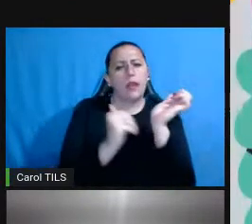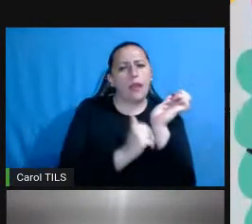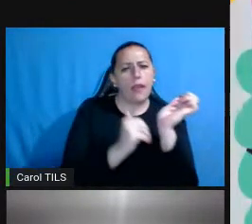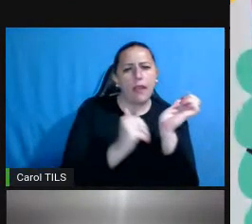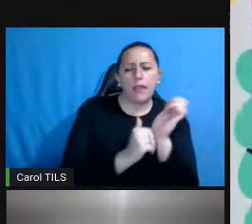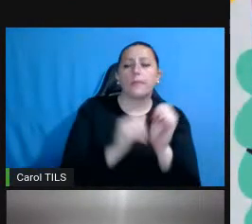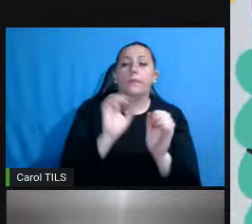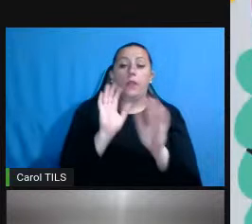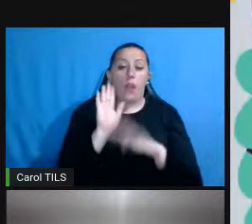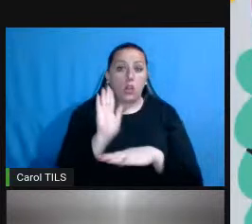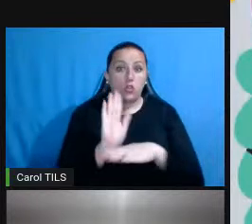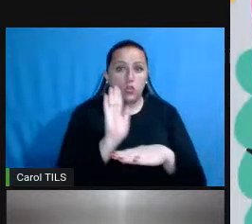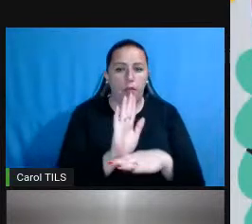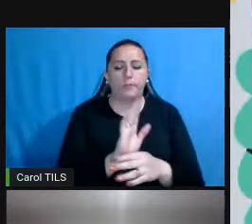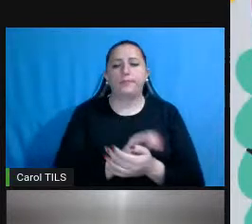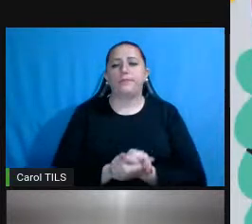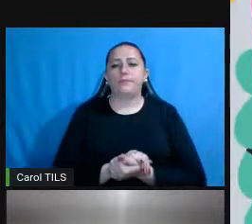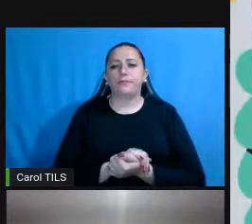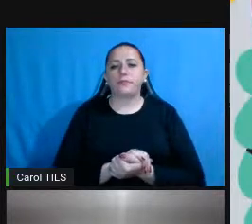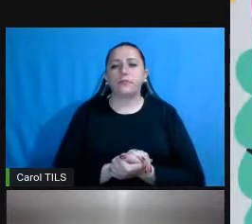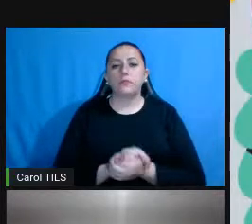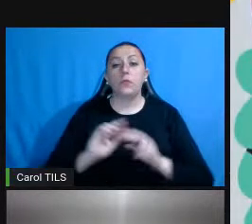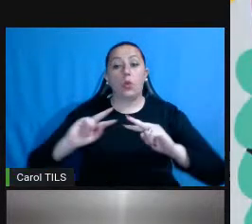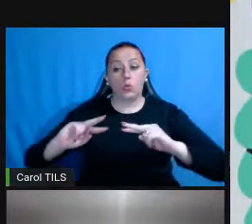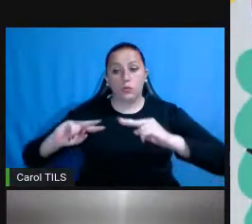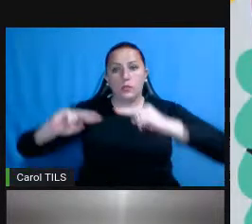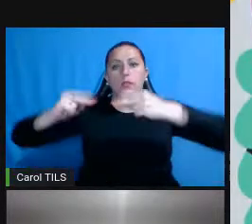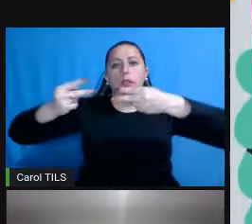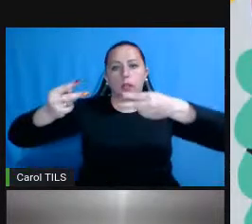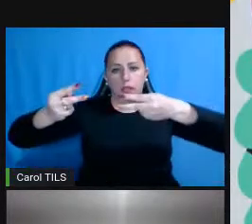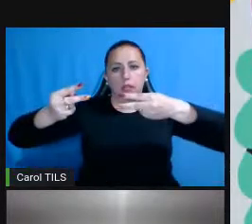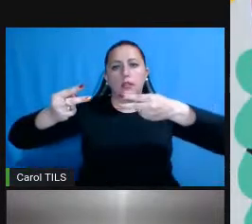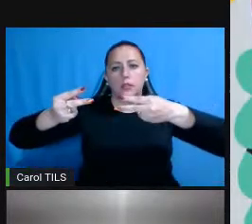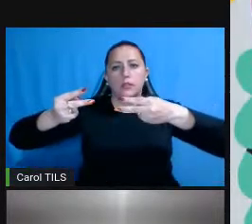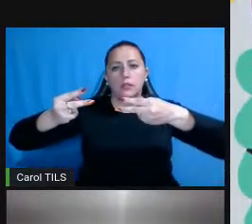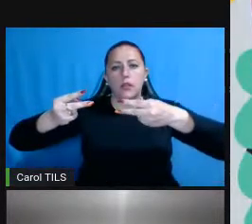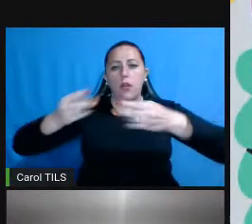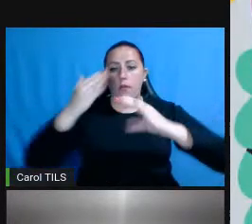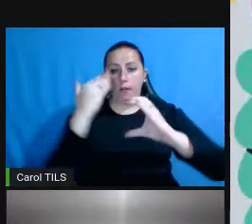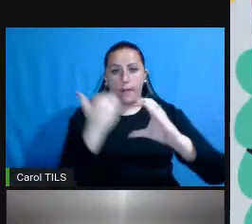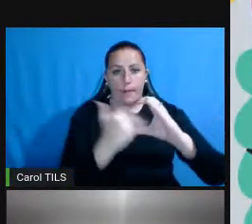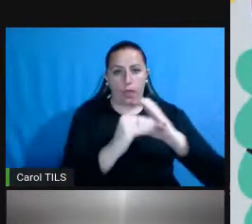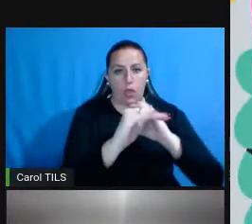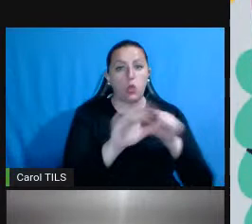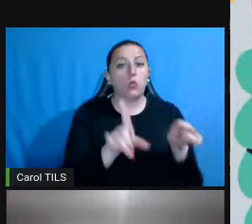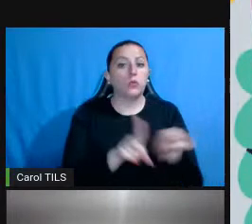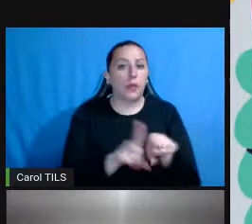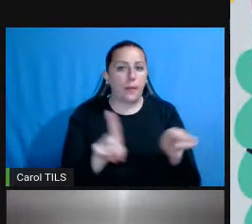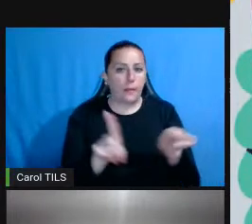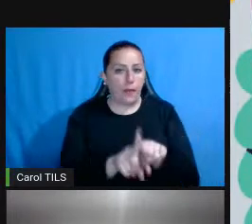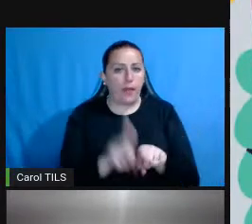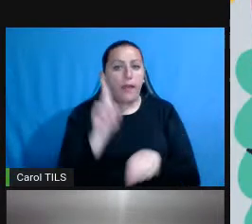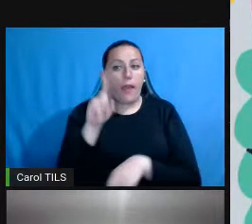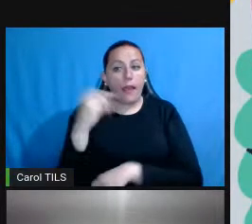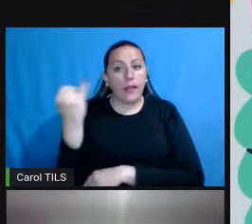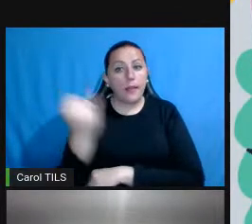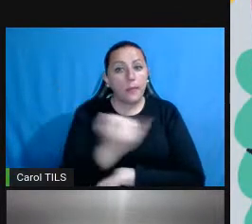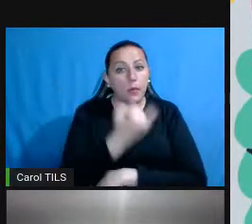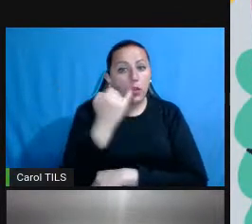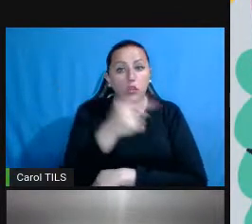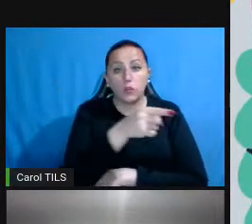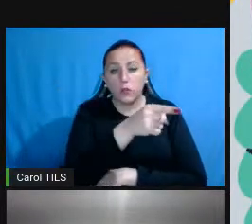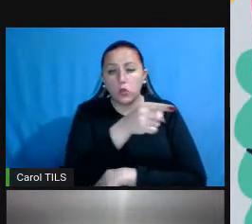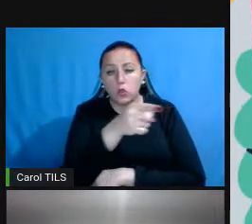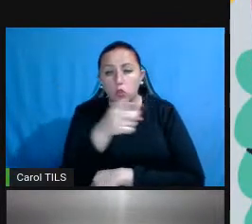auxiliar. Os links, eles foram por e-mail, então o e-mail é importante que vocês tentem,